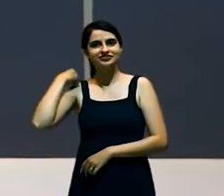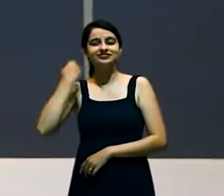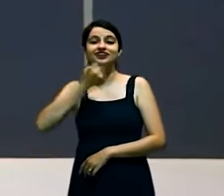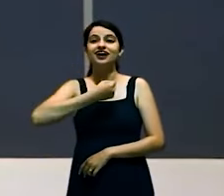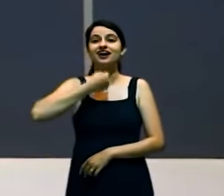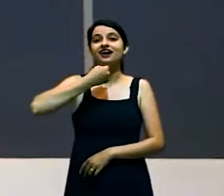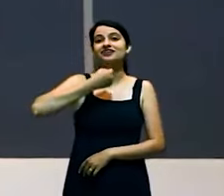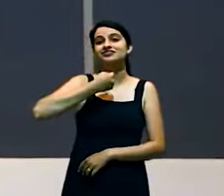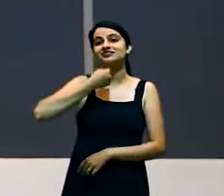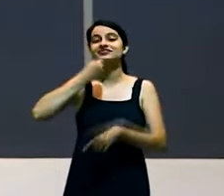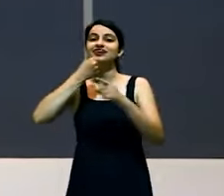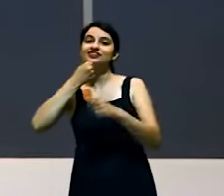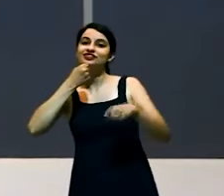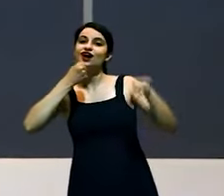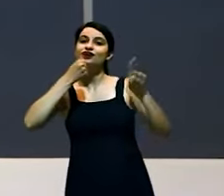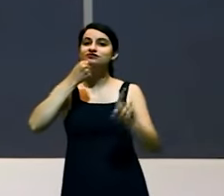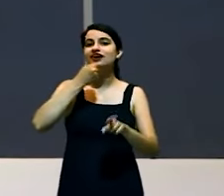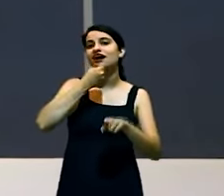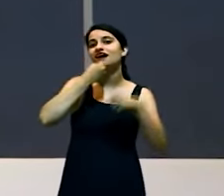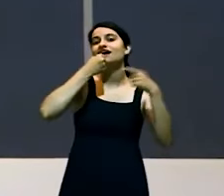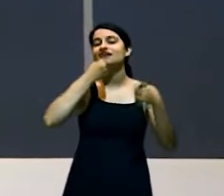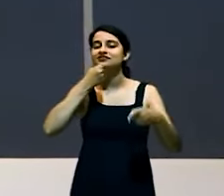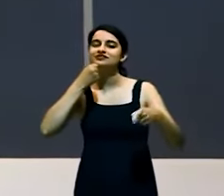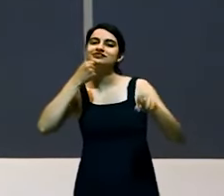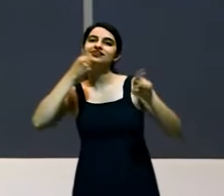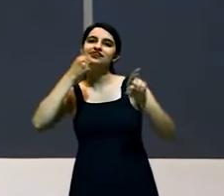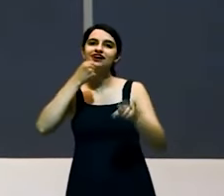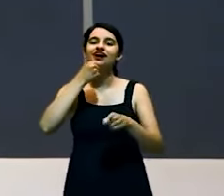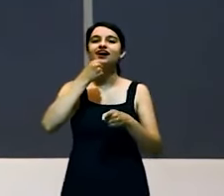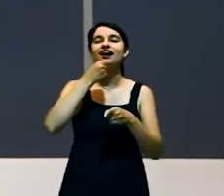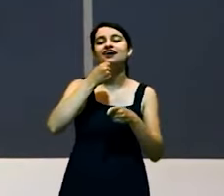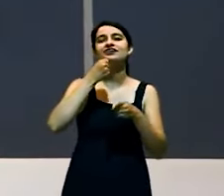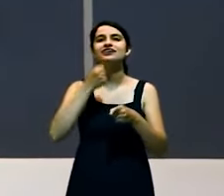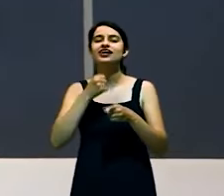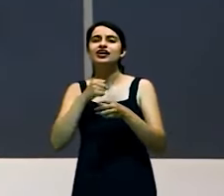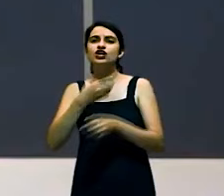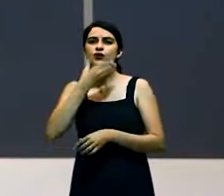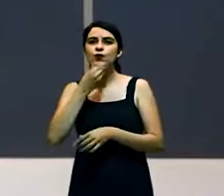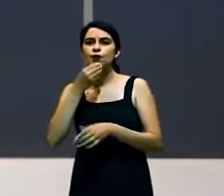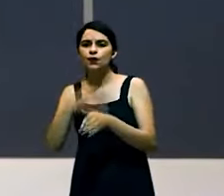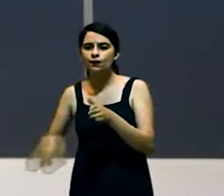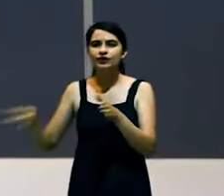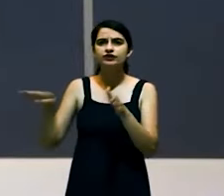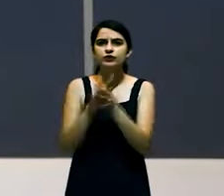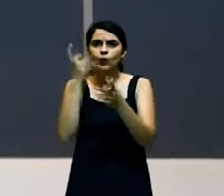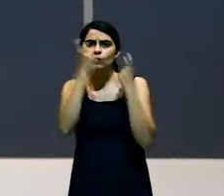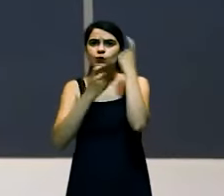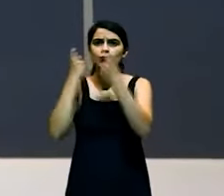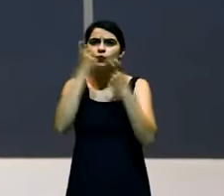cantando e ministrando uma palavra. Quando ele chegou desesperado, o pastor falou: senta,